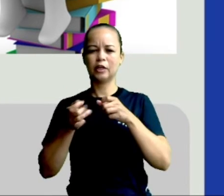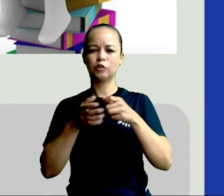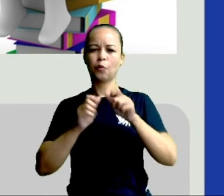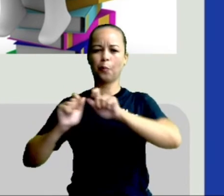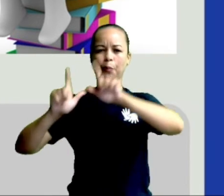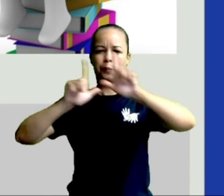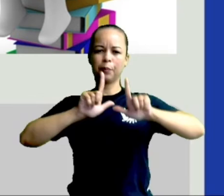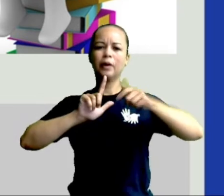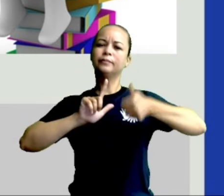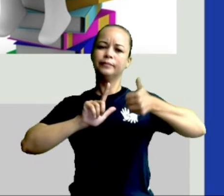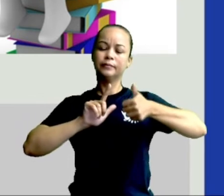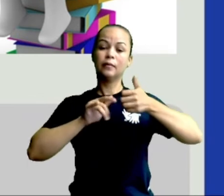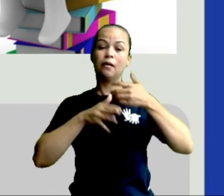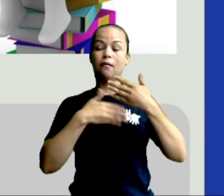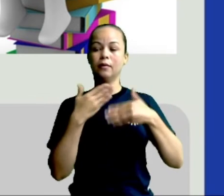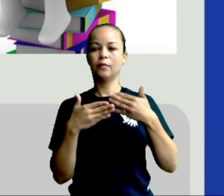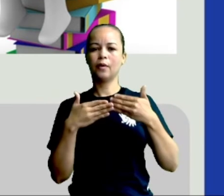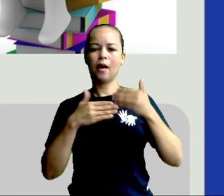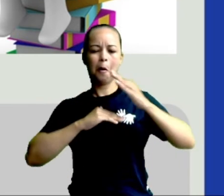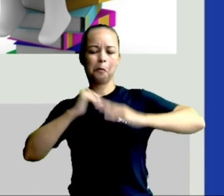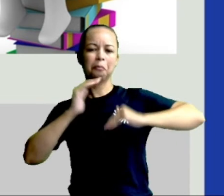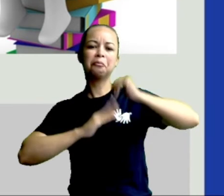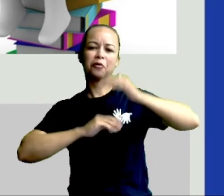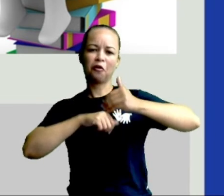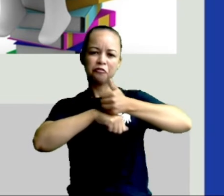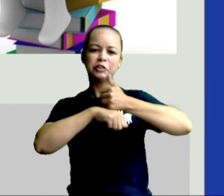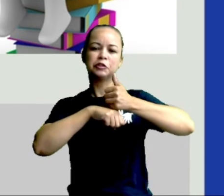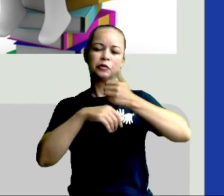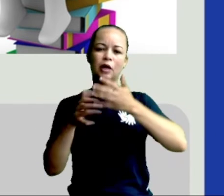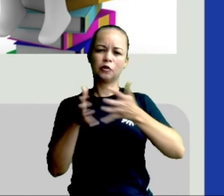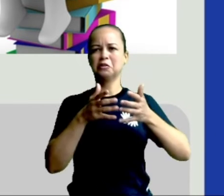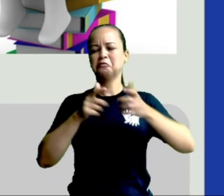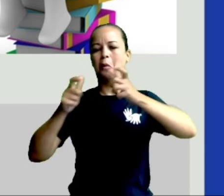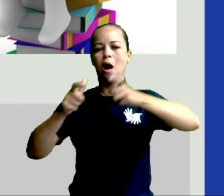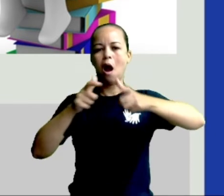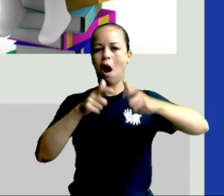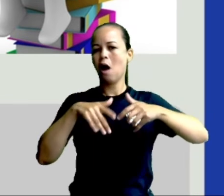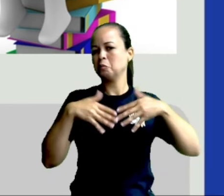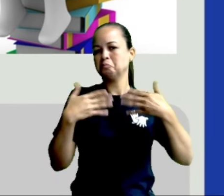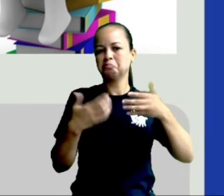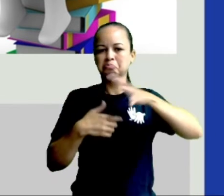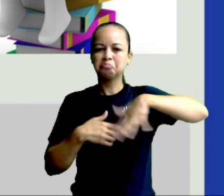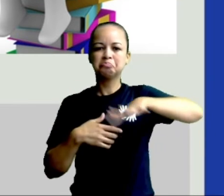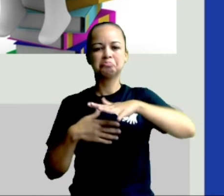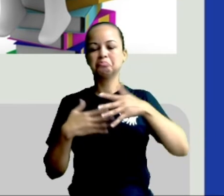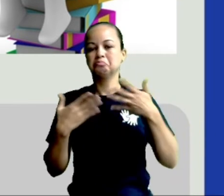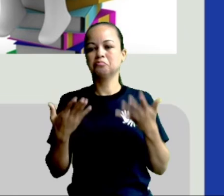né? Ele é um profissional, seja na área que for, que vai